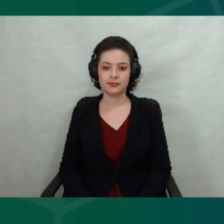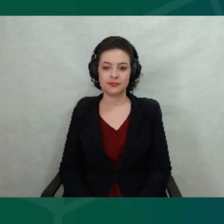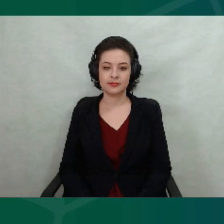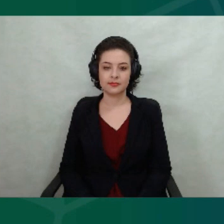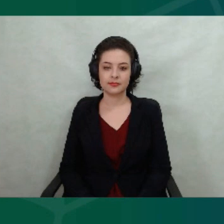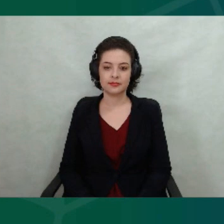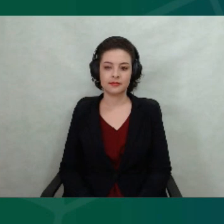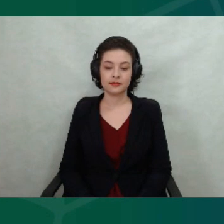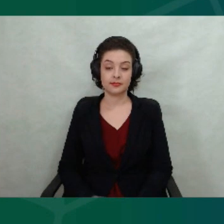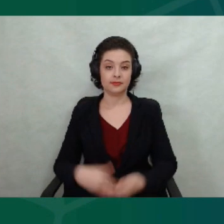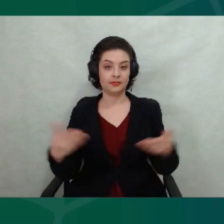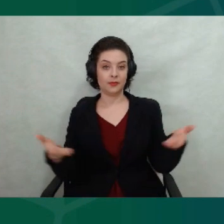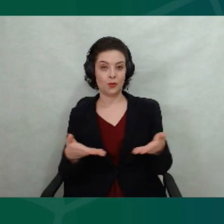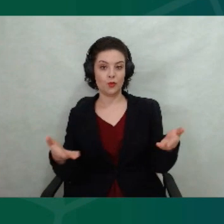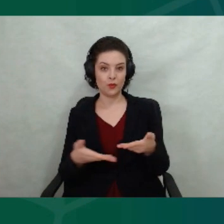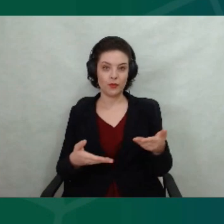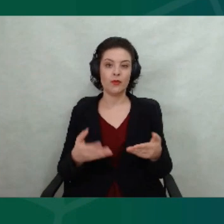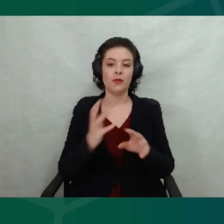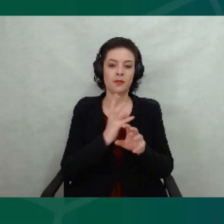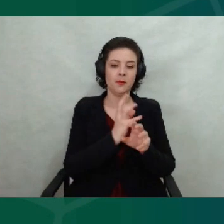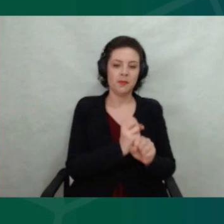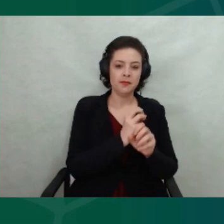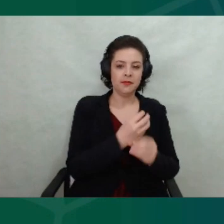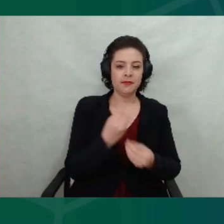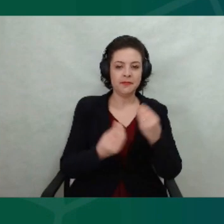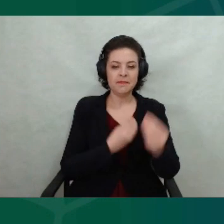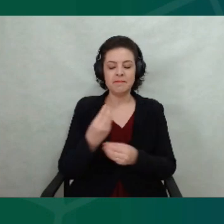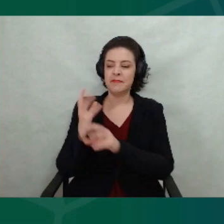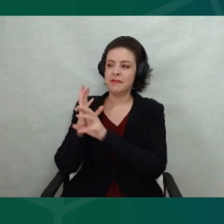Hoje, nós contamos os casos de uma forma